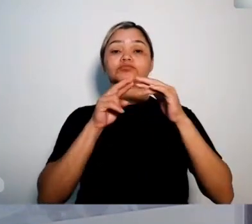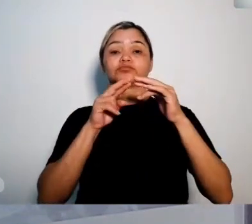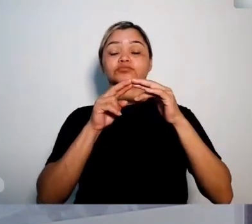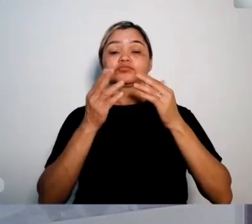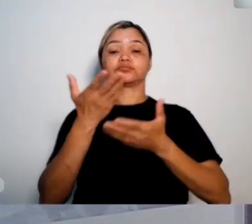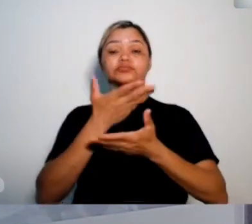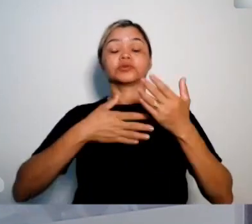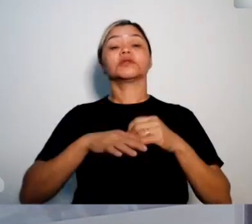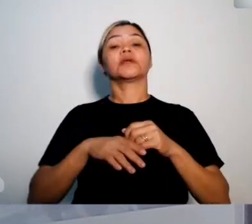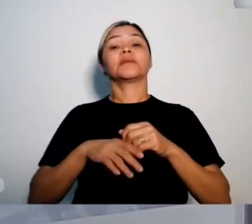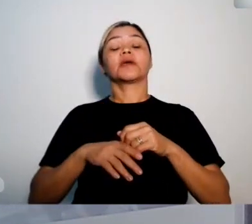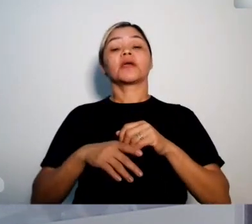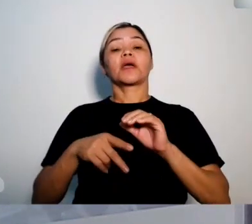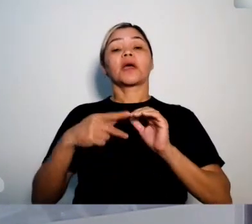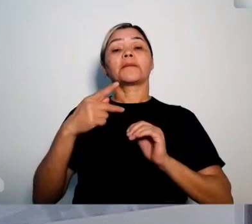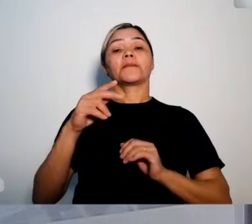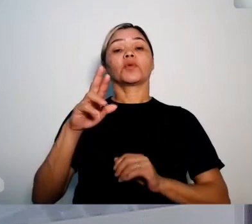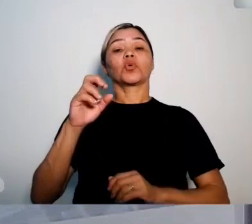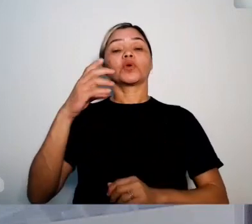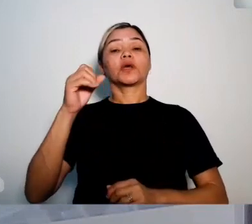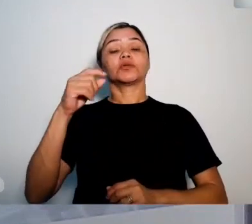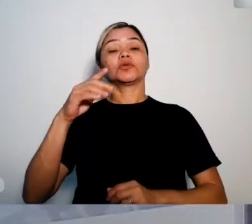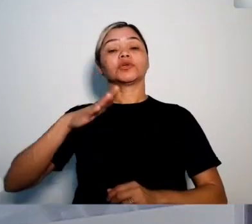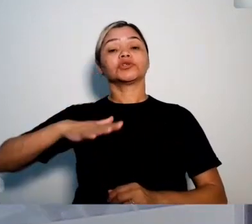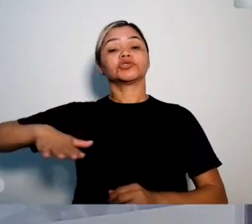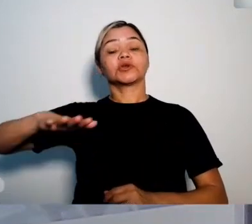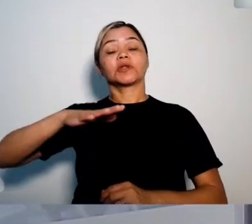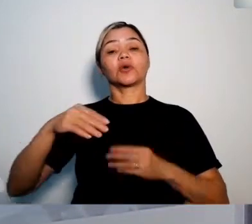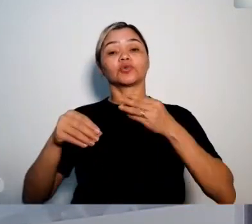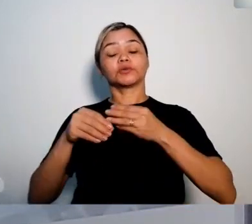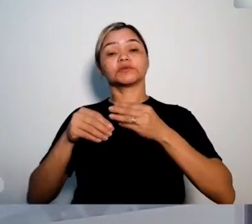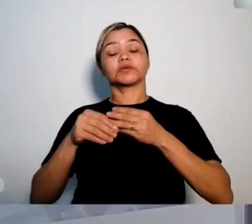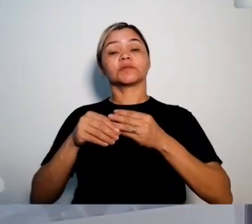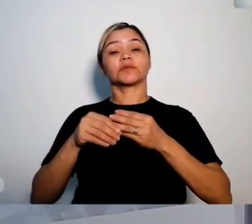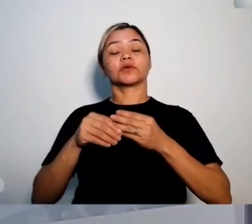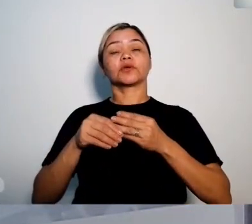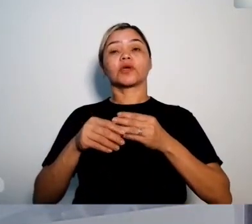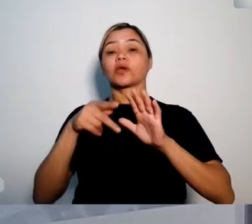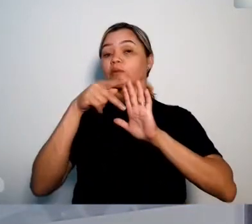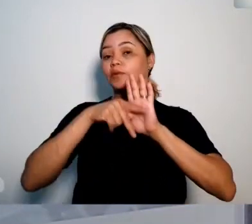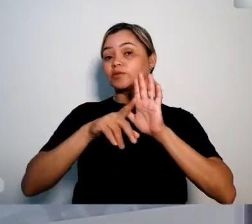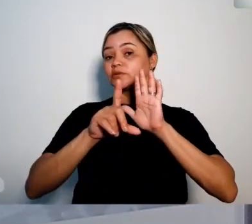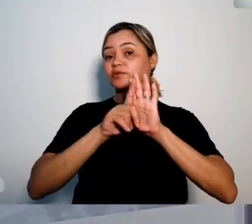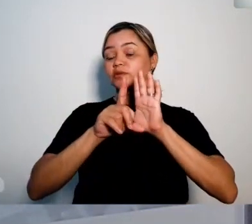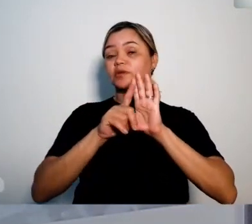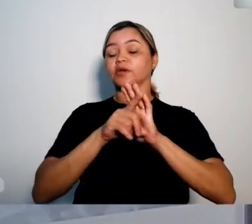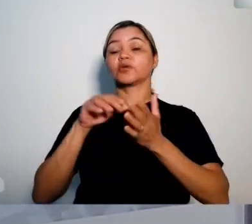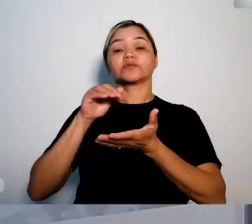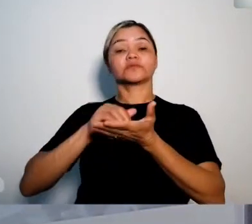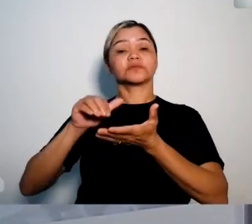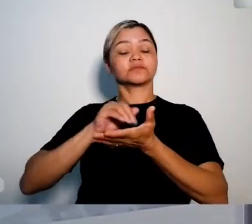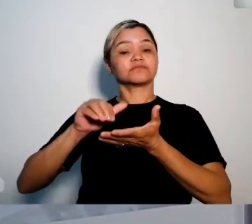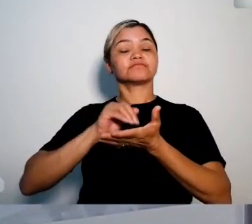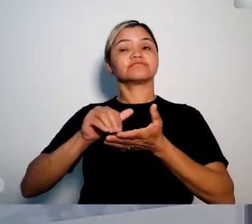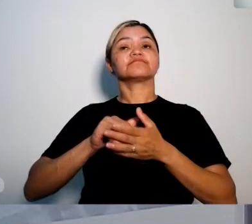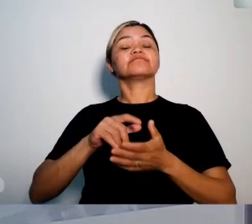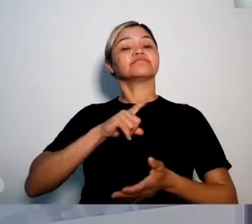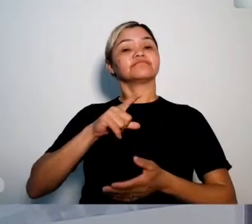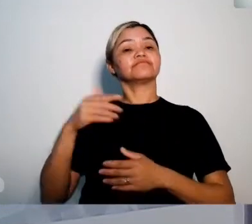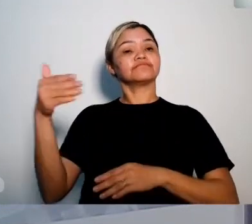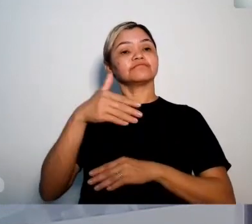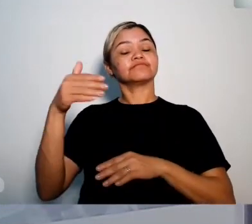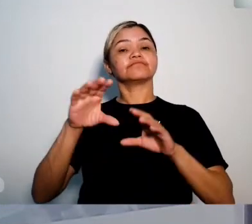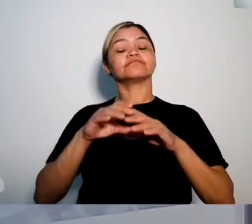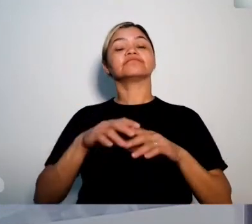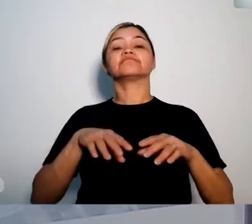Procuradoria Geral do município. É um projeto de lei que o secretário esteve na casa e